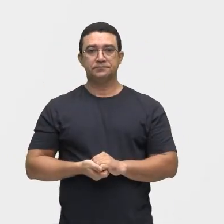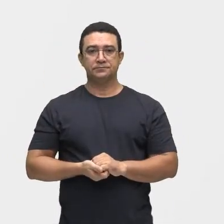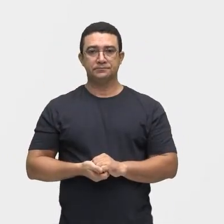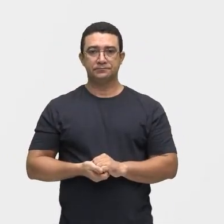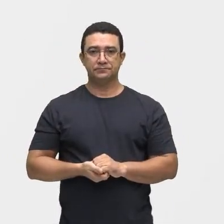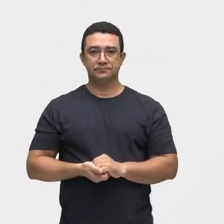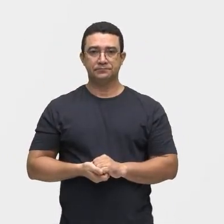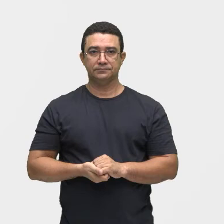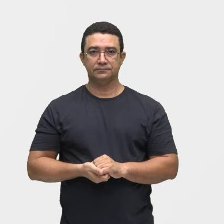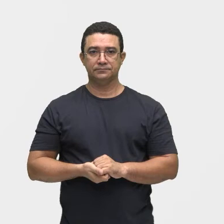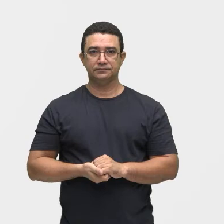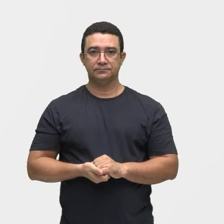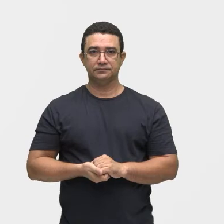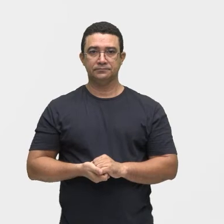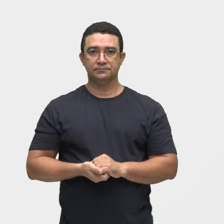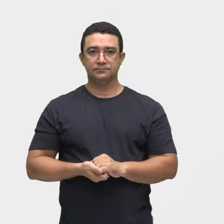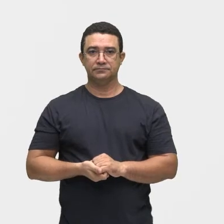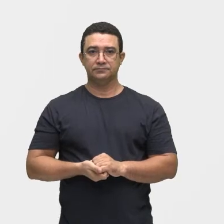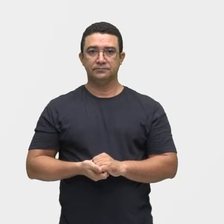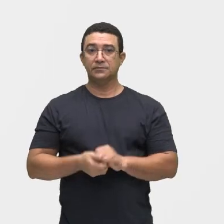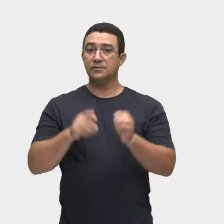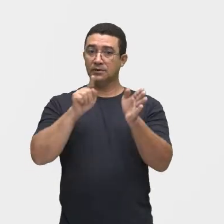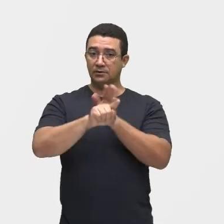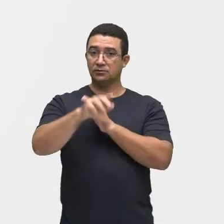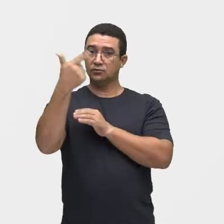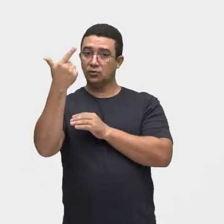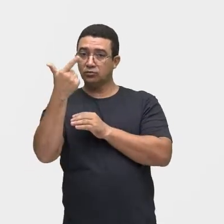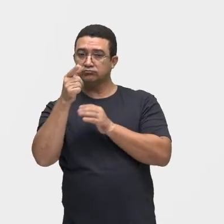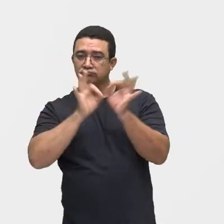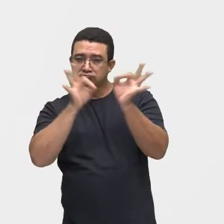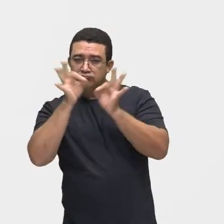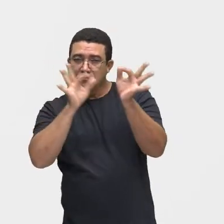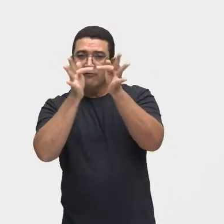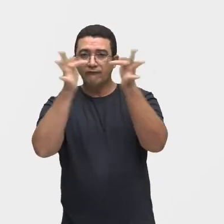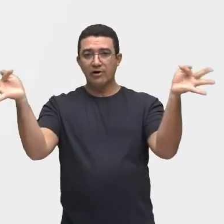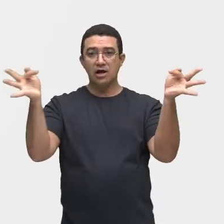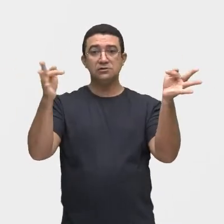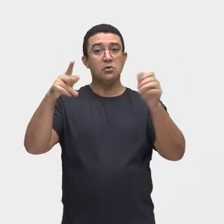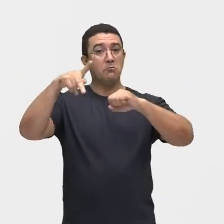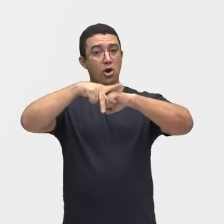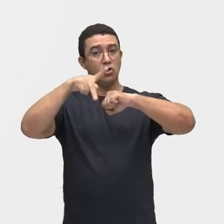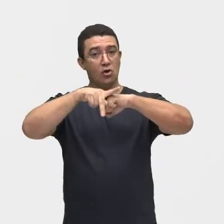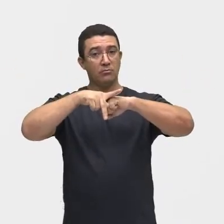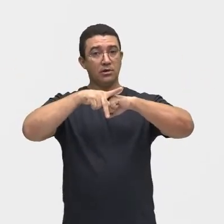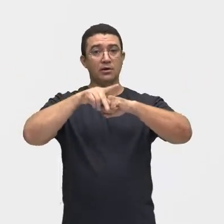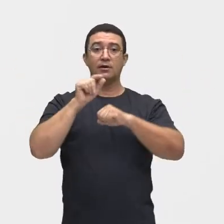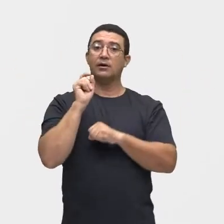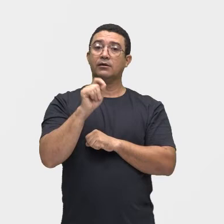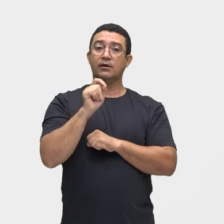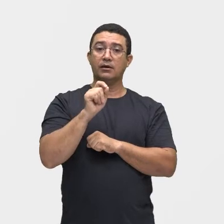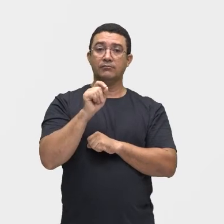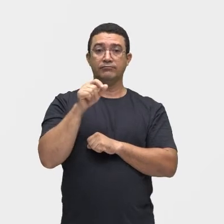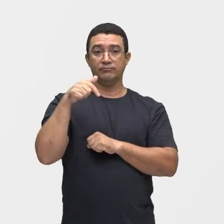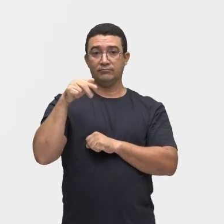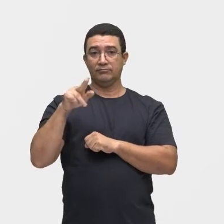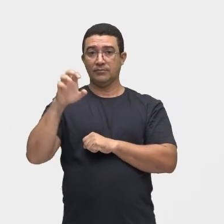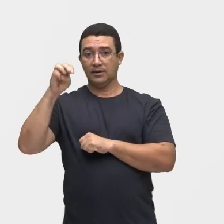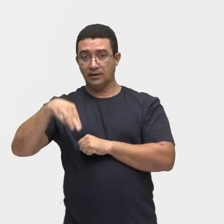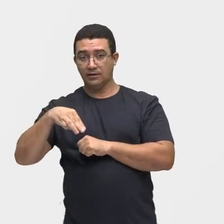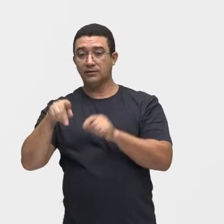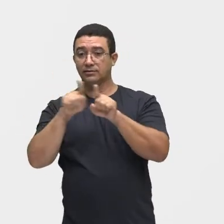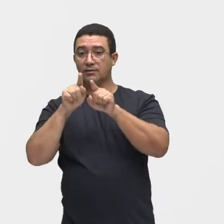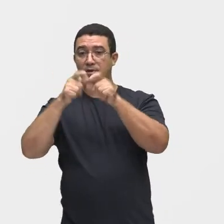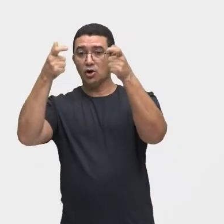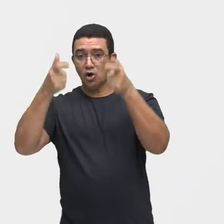aí. Crie frases com os pronomes relativos que, quem e onde. E a de número 3.